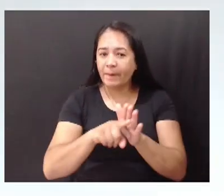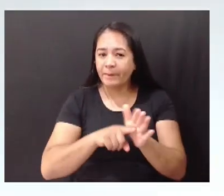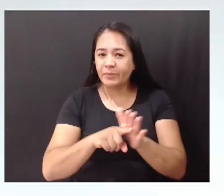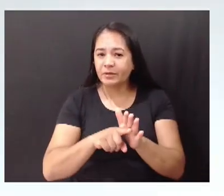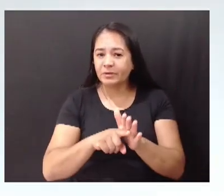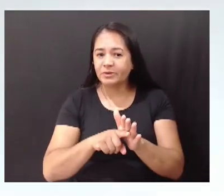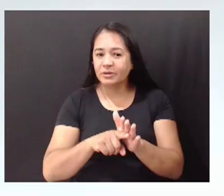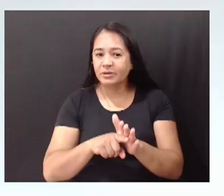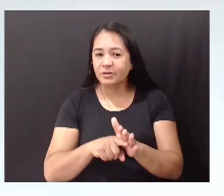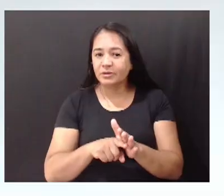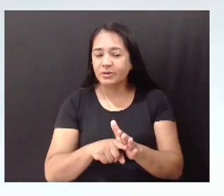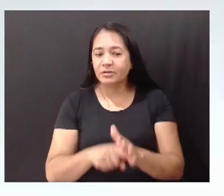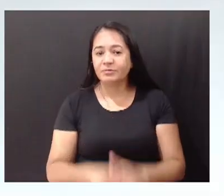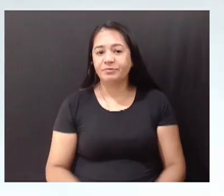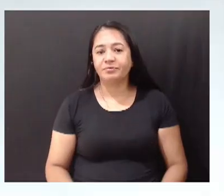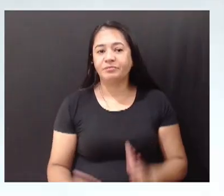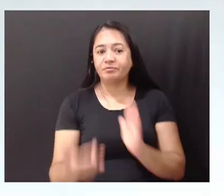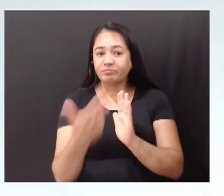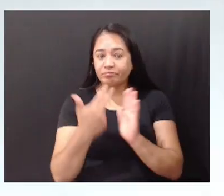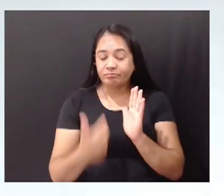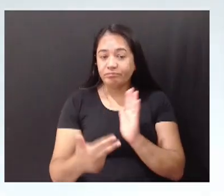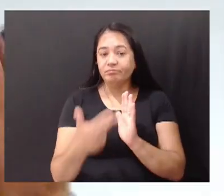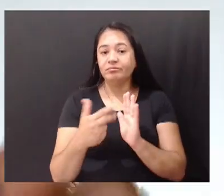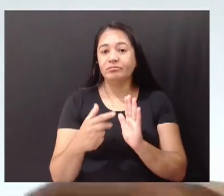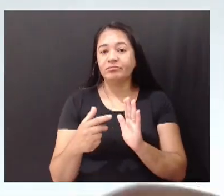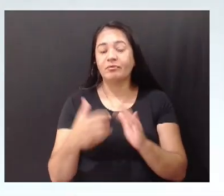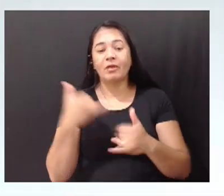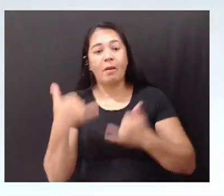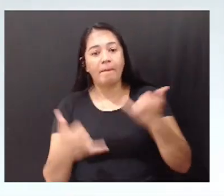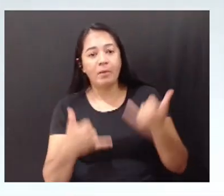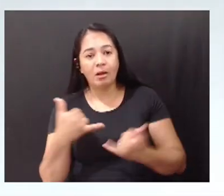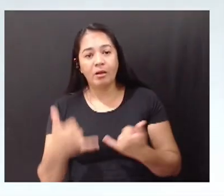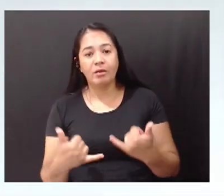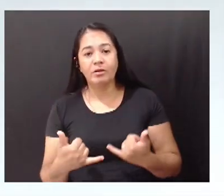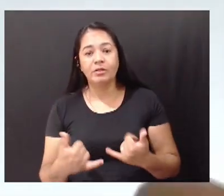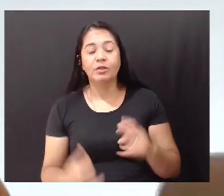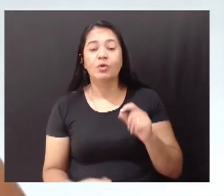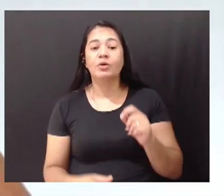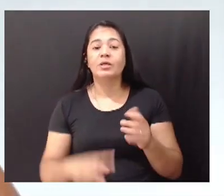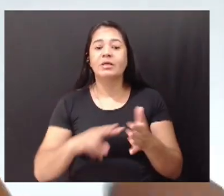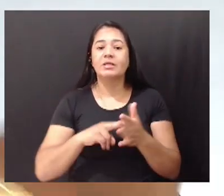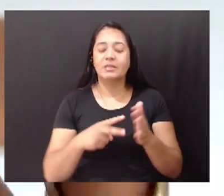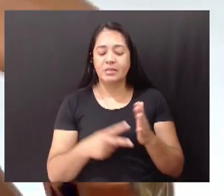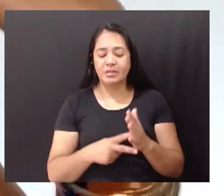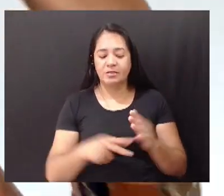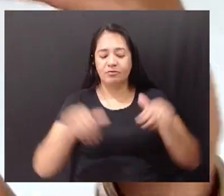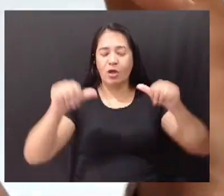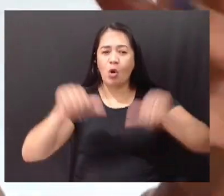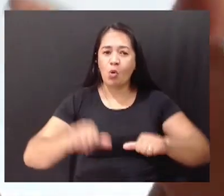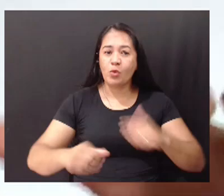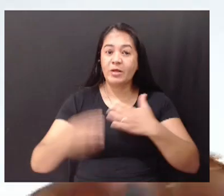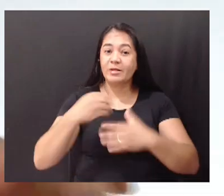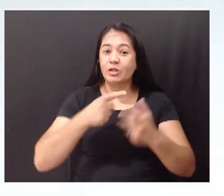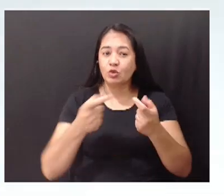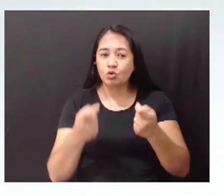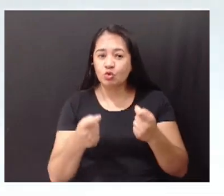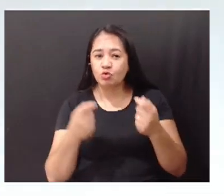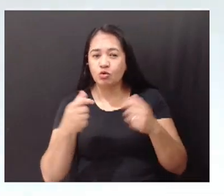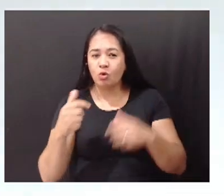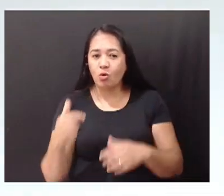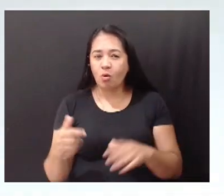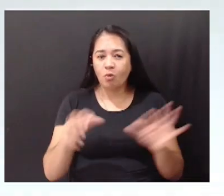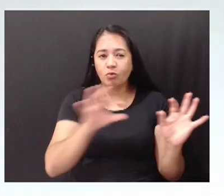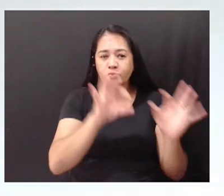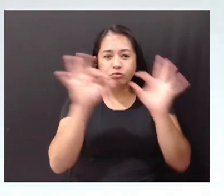na própria interação de diversão, o que é destrutivo naquele jogo, naquele desenho que ele está assistindo. Então, vai